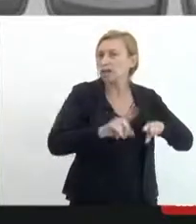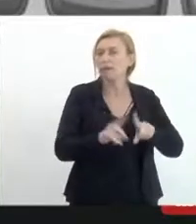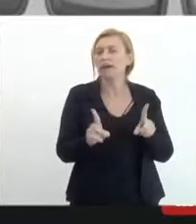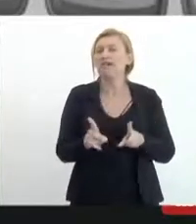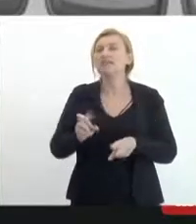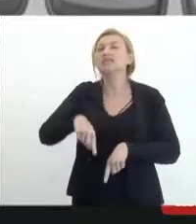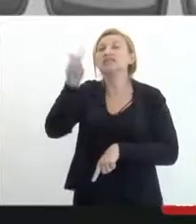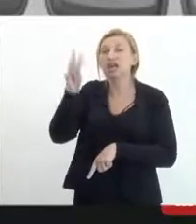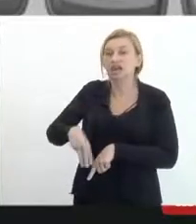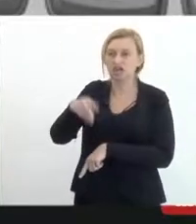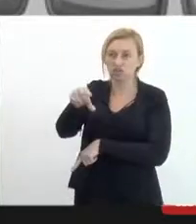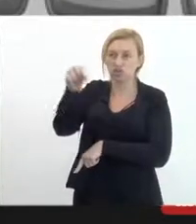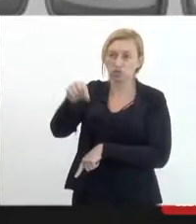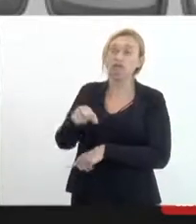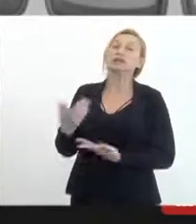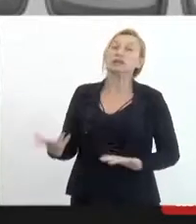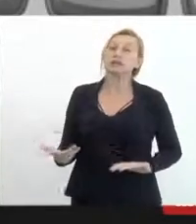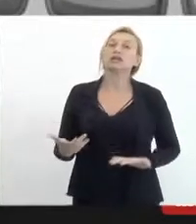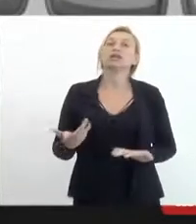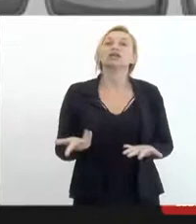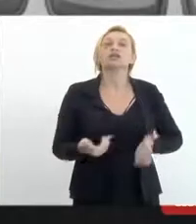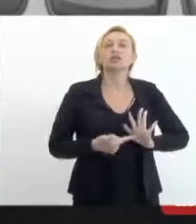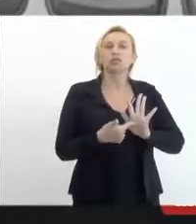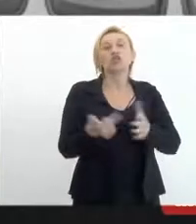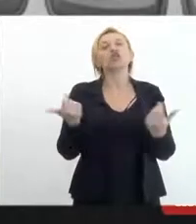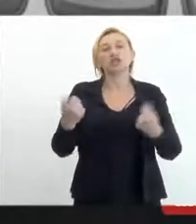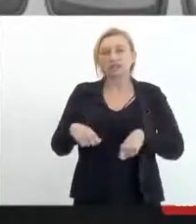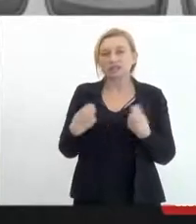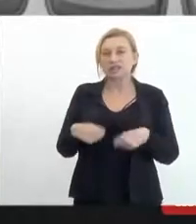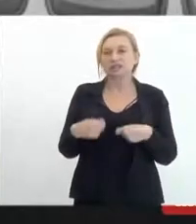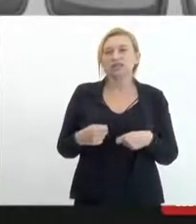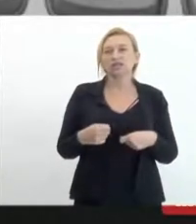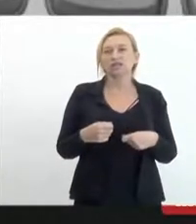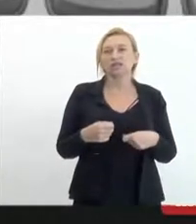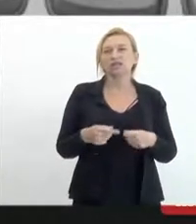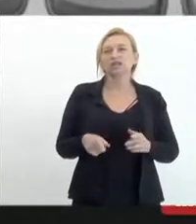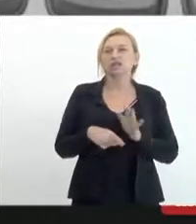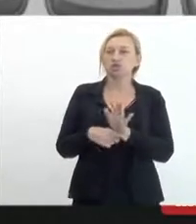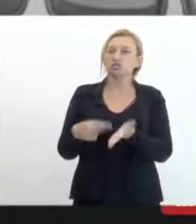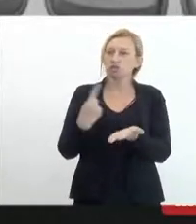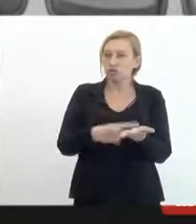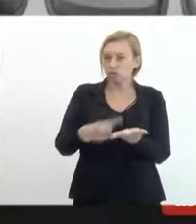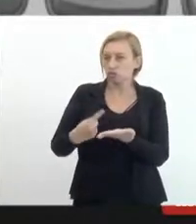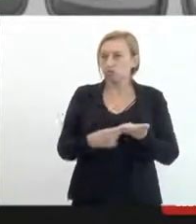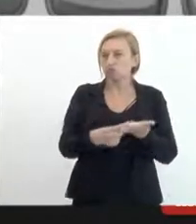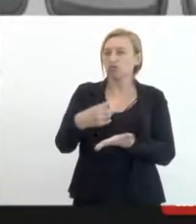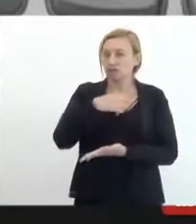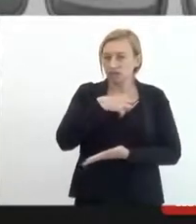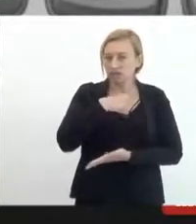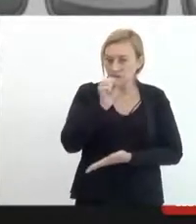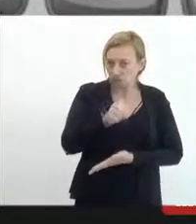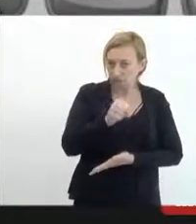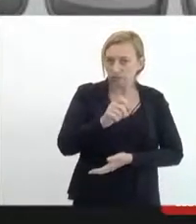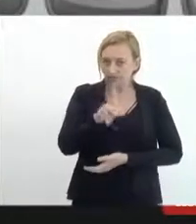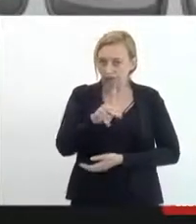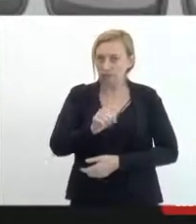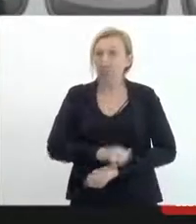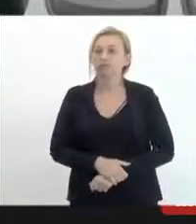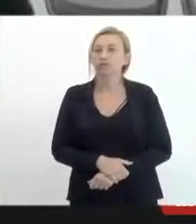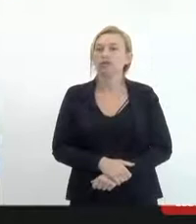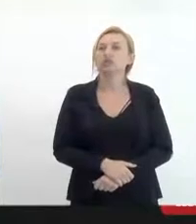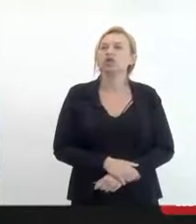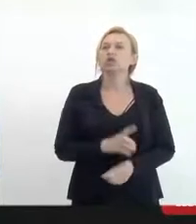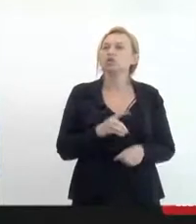toma a decisão. E a gente também destaca a necessidade de cumprimento aí desses acordos nesse sentido, tá?